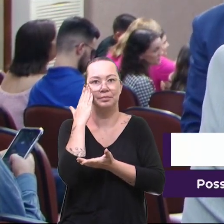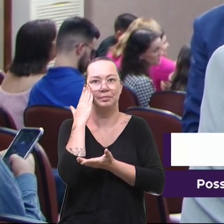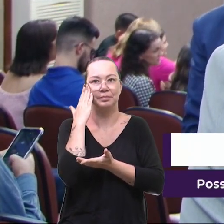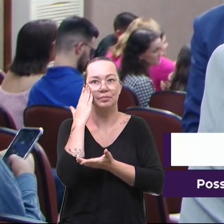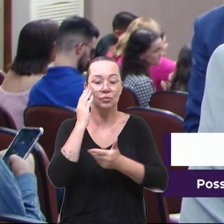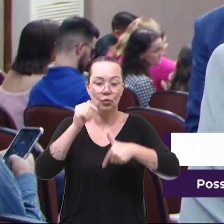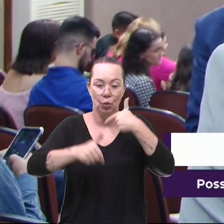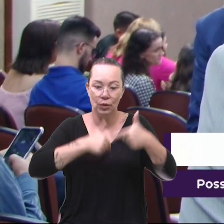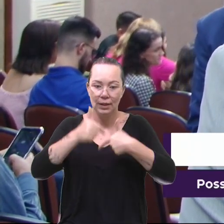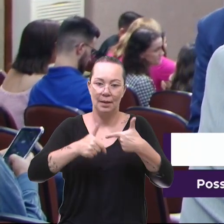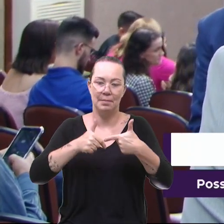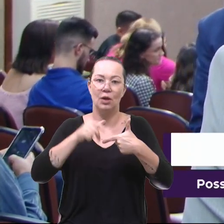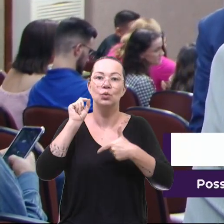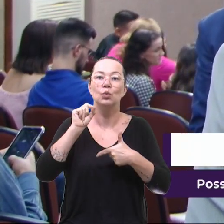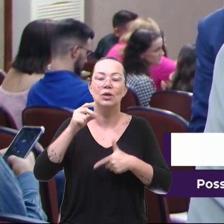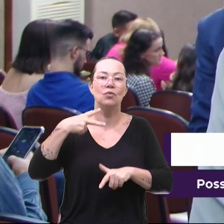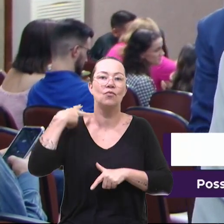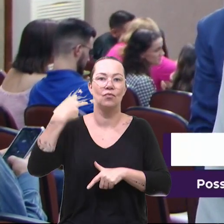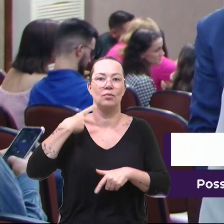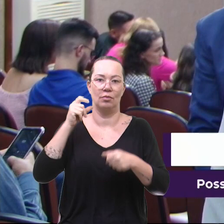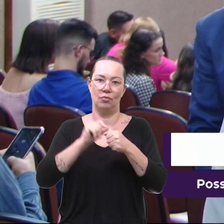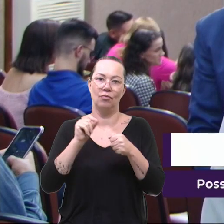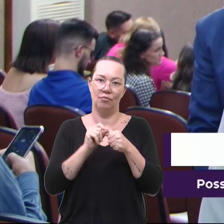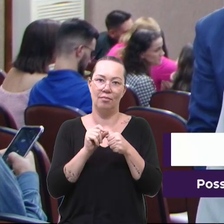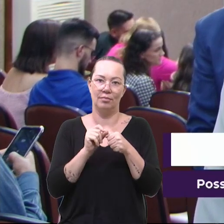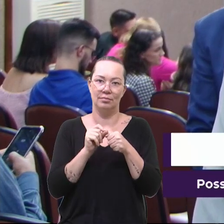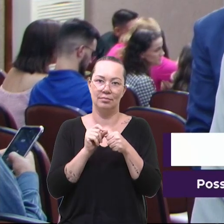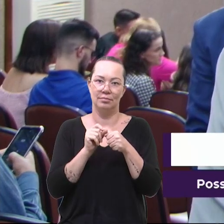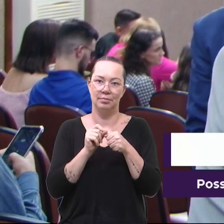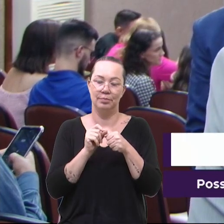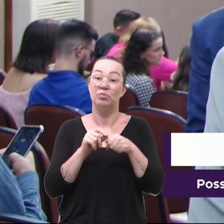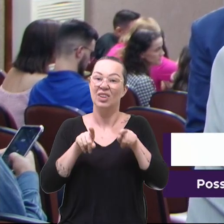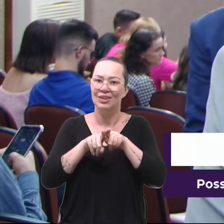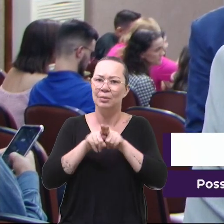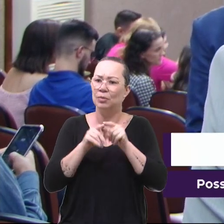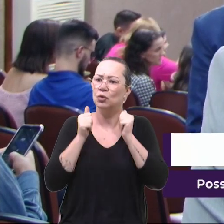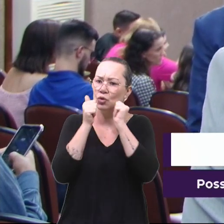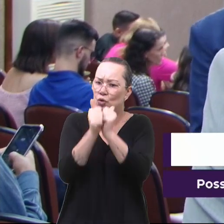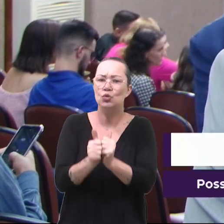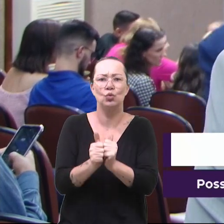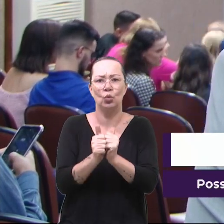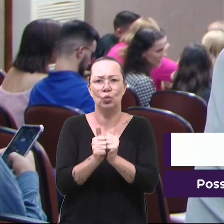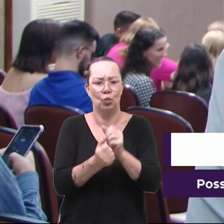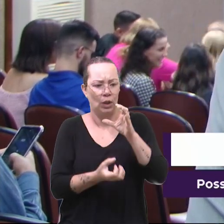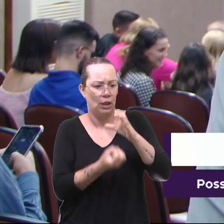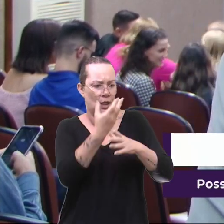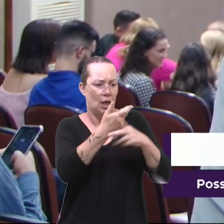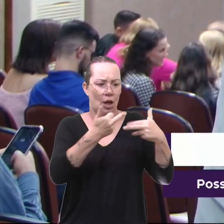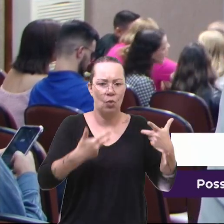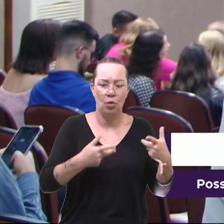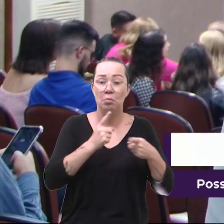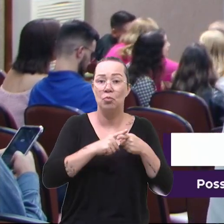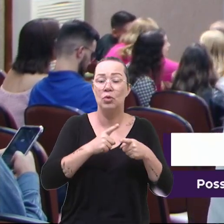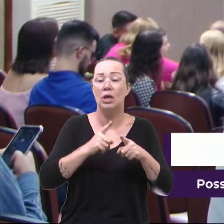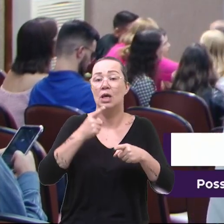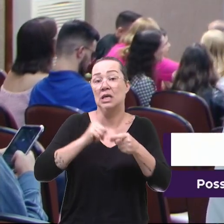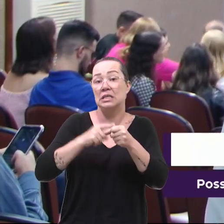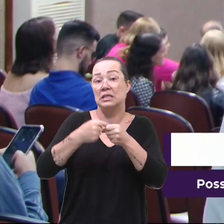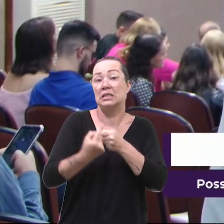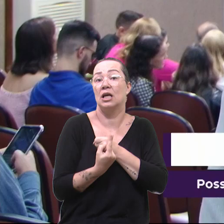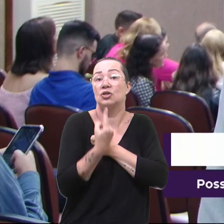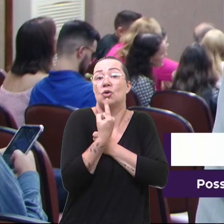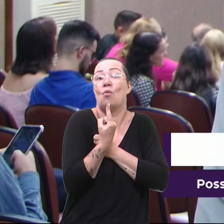o trabalho dos vereadores. Inclusive com construções junto com o executivo, porque a cidade é uma, a